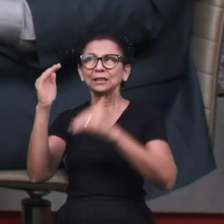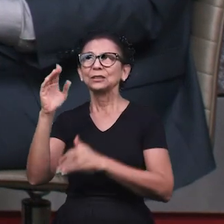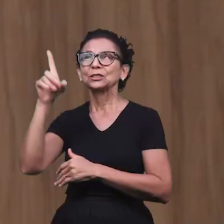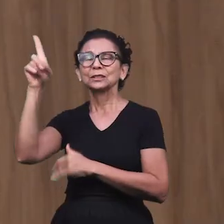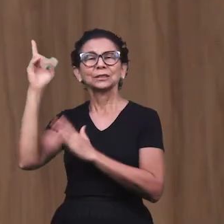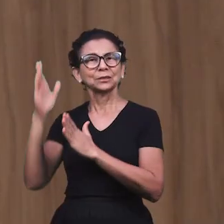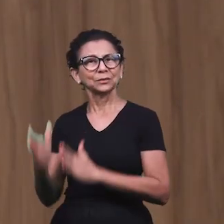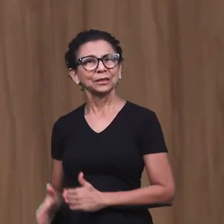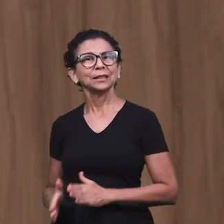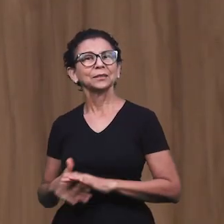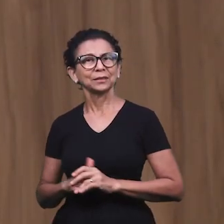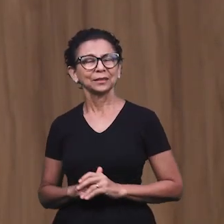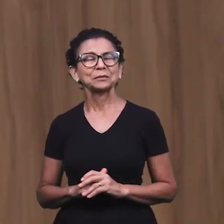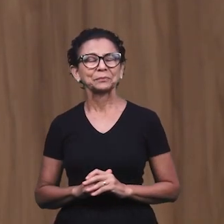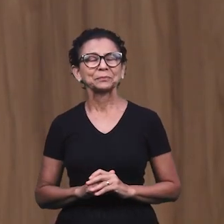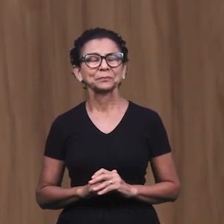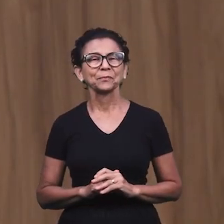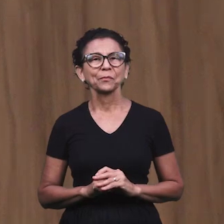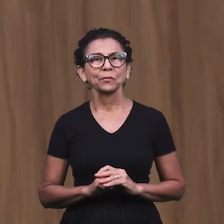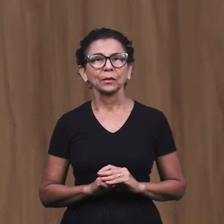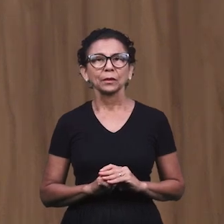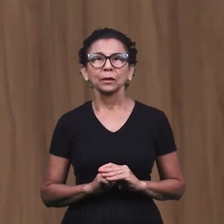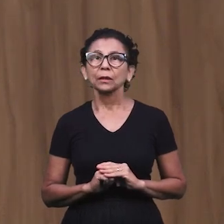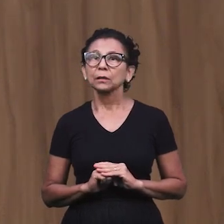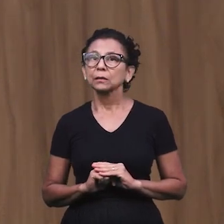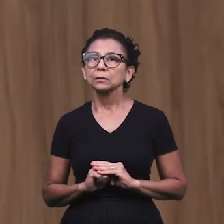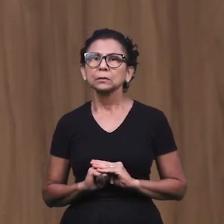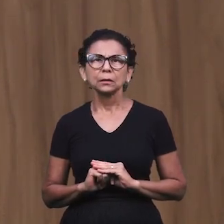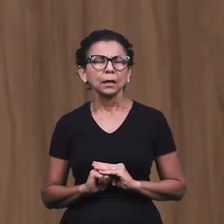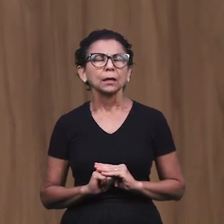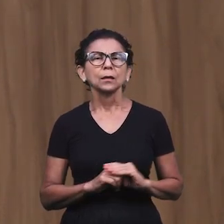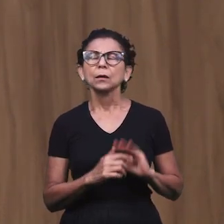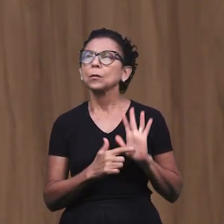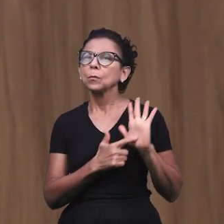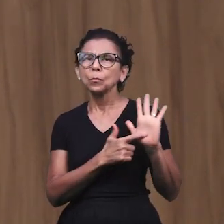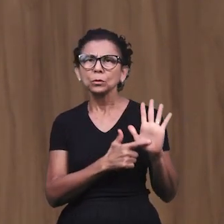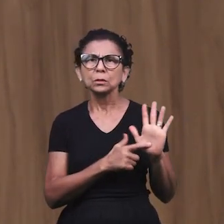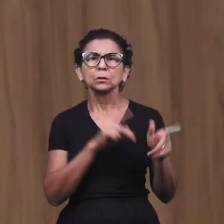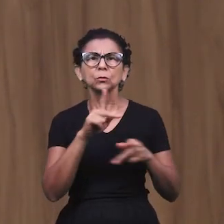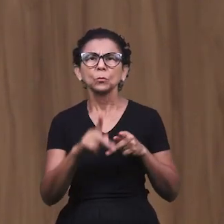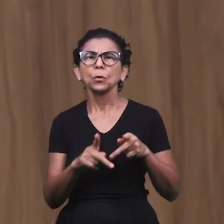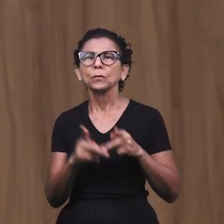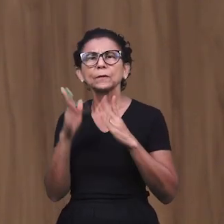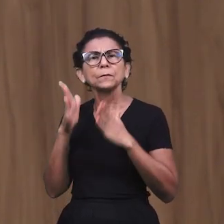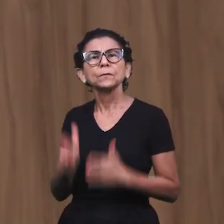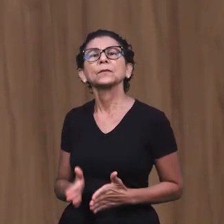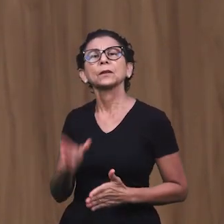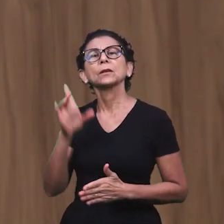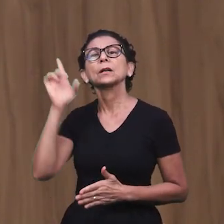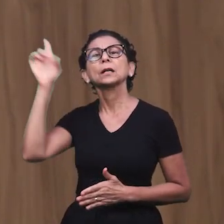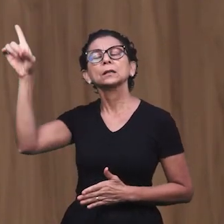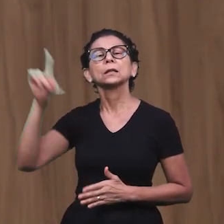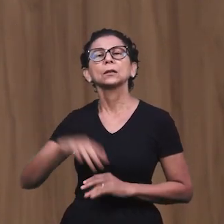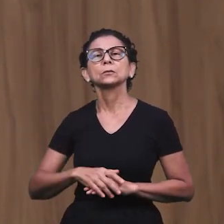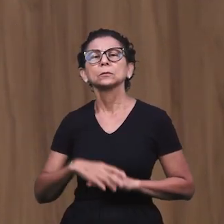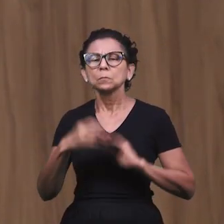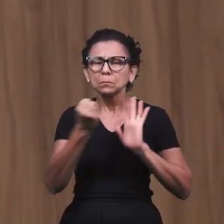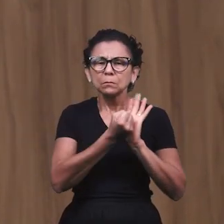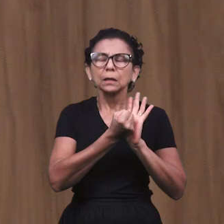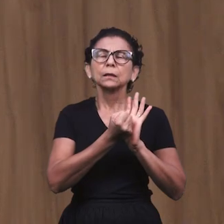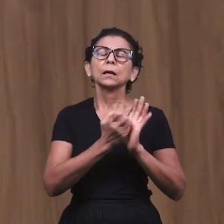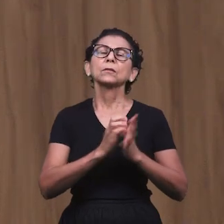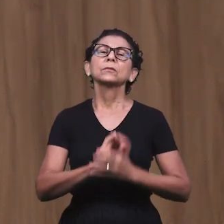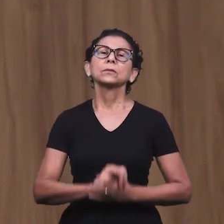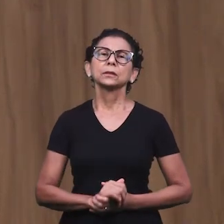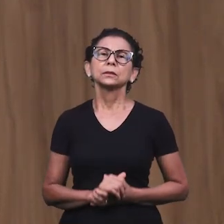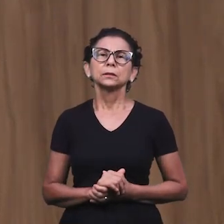Senhor. E eles iam oferecer isso ao Senhor, trazer o resultado de uma fidelidade de Deus. Então isso tinha marca, e isso ficava